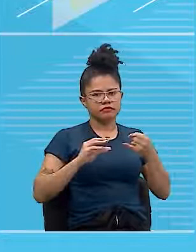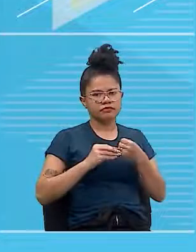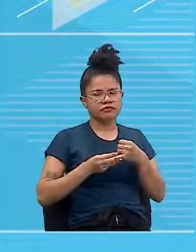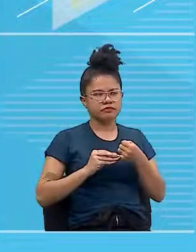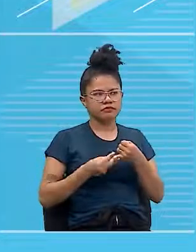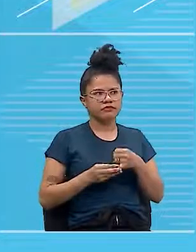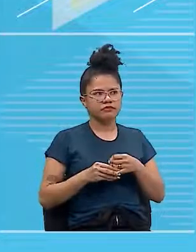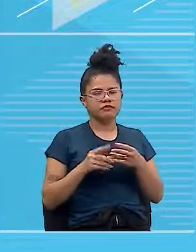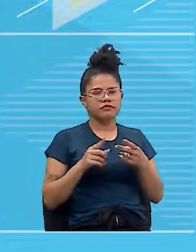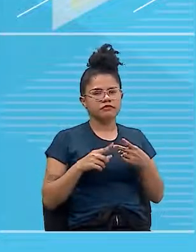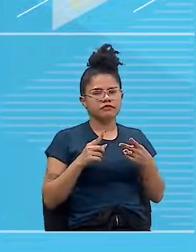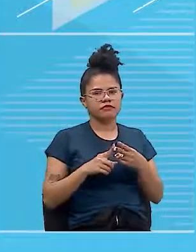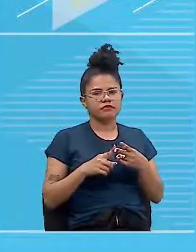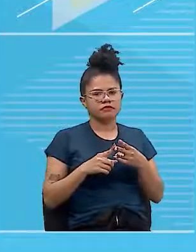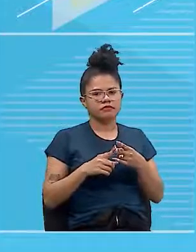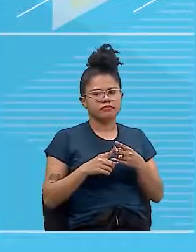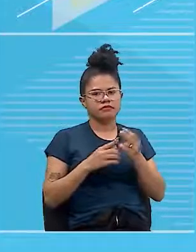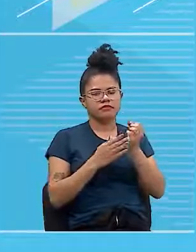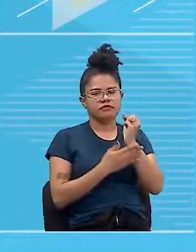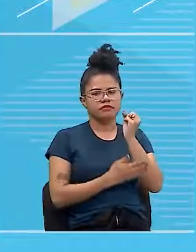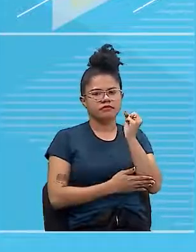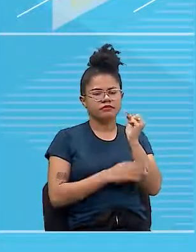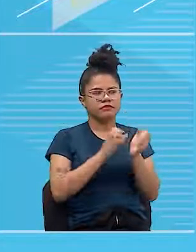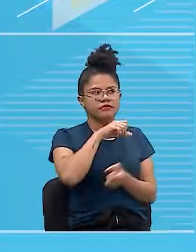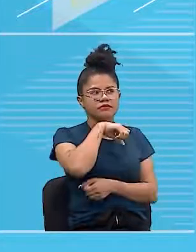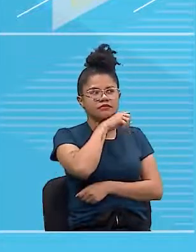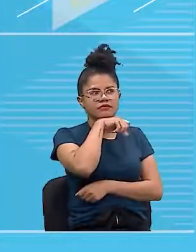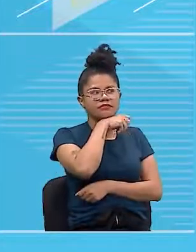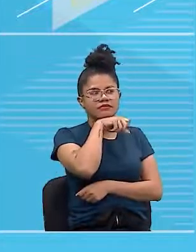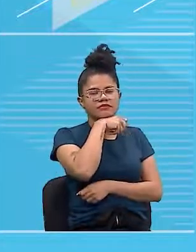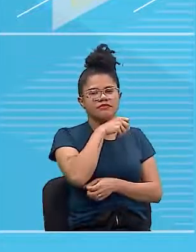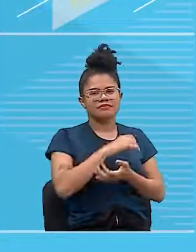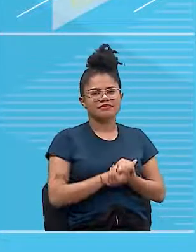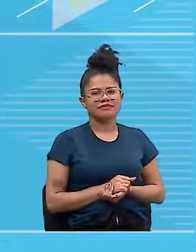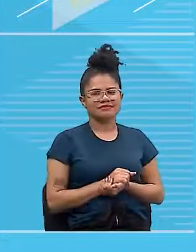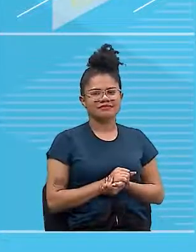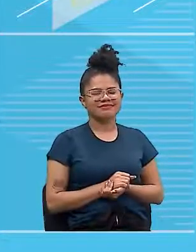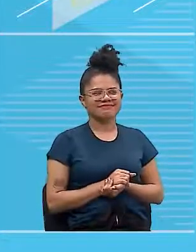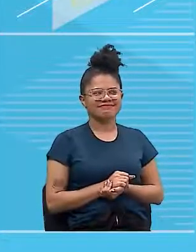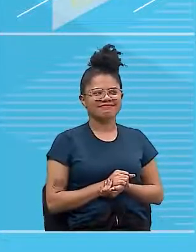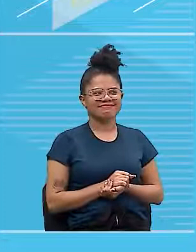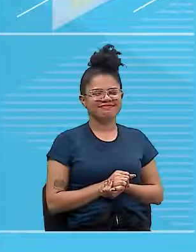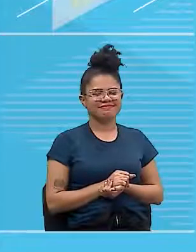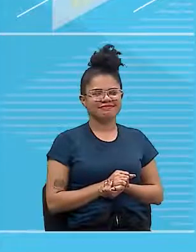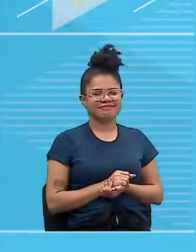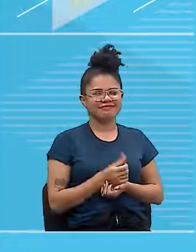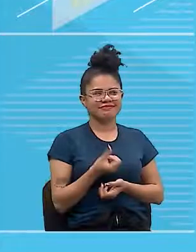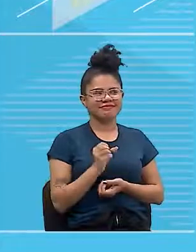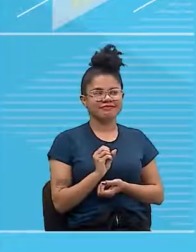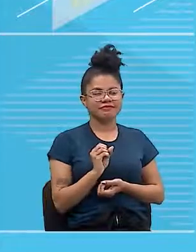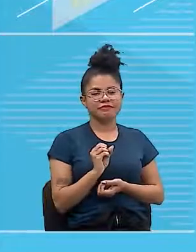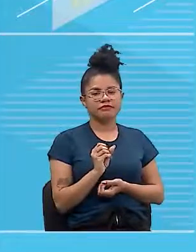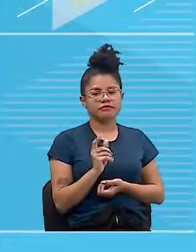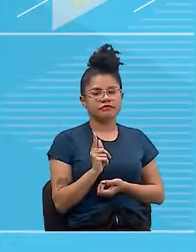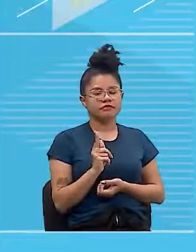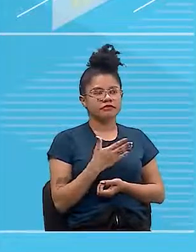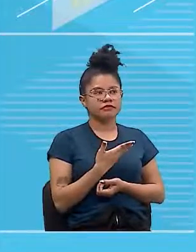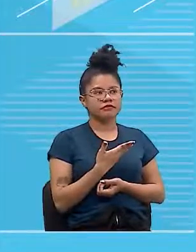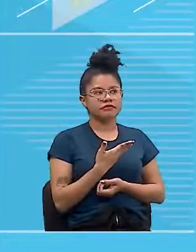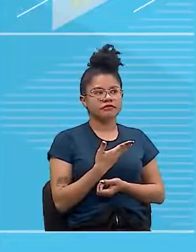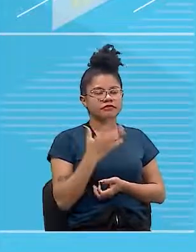que ele sou sim para roer já está em cara que não gosta de feijoada isso é a 60 gramas de abacaxi